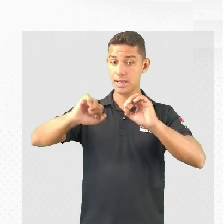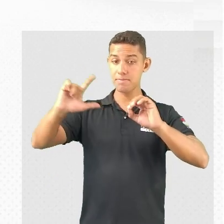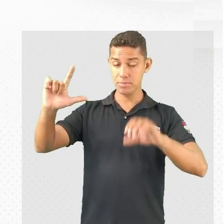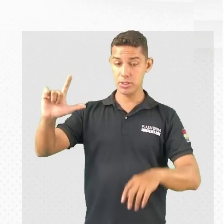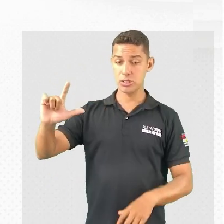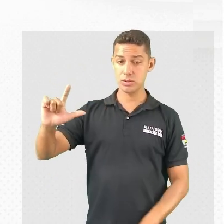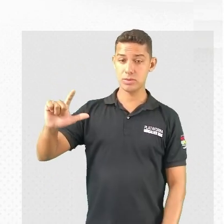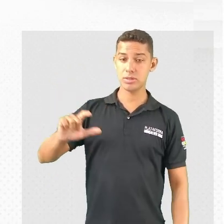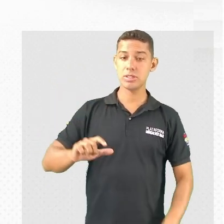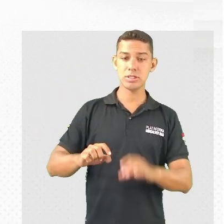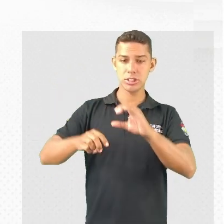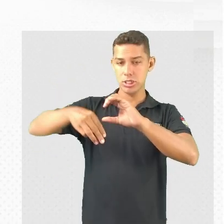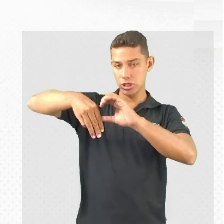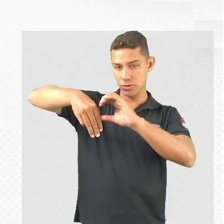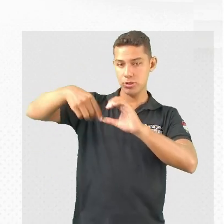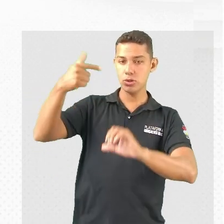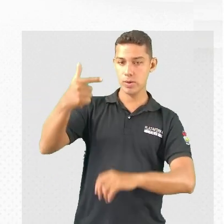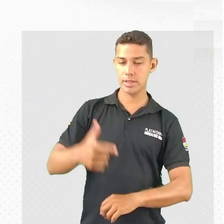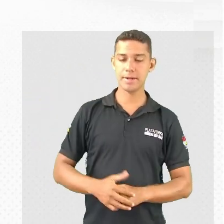centímetro quadrado.